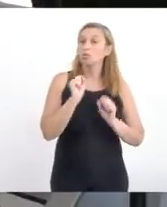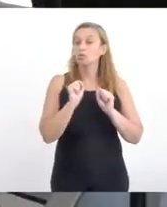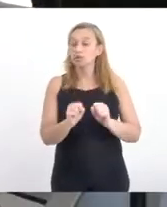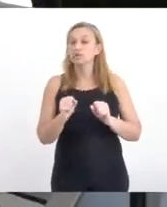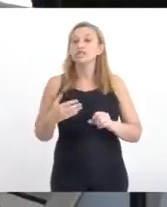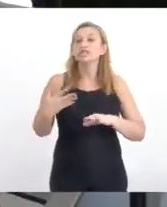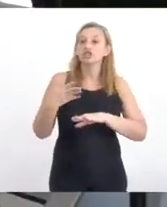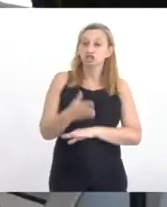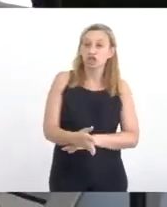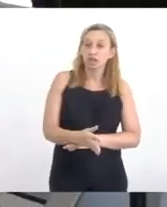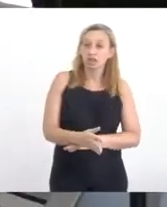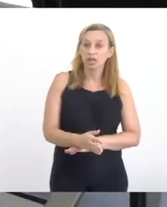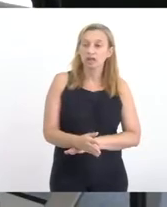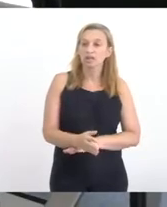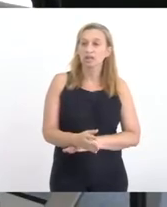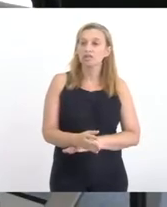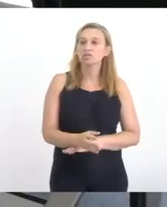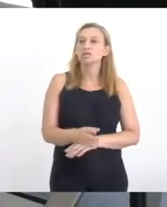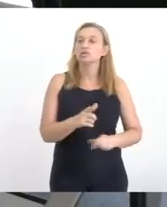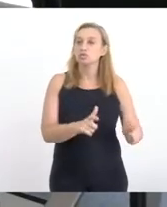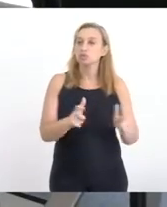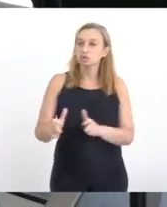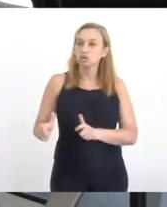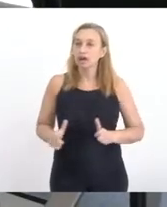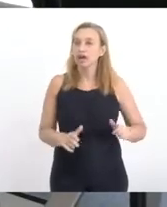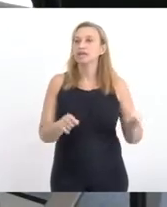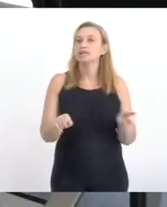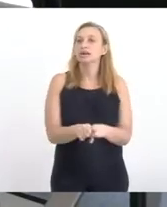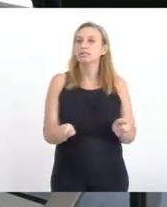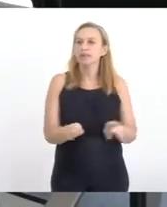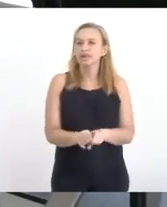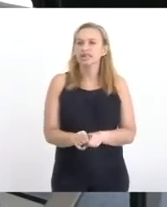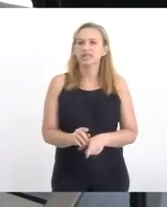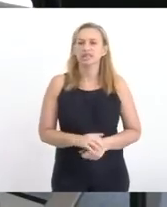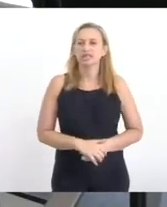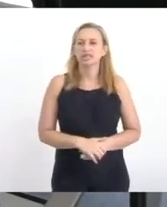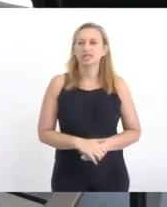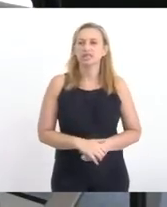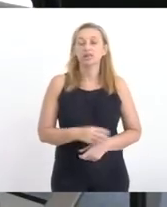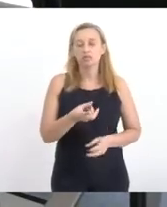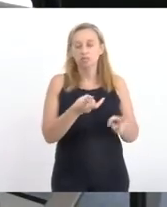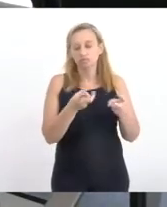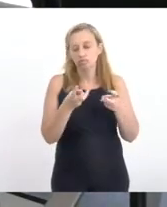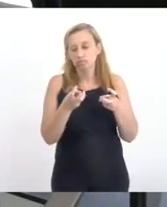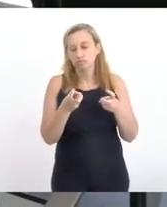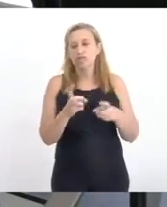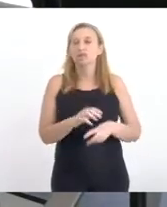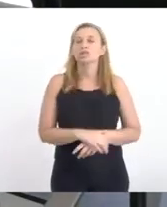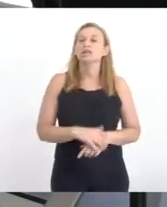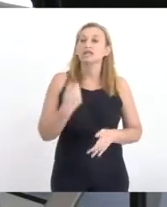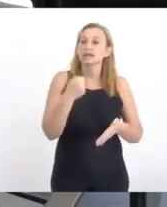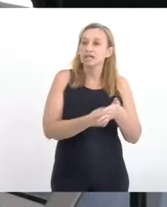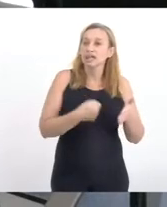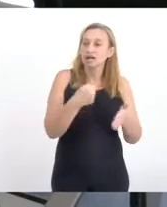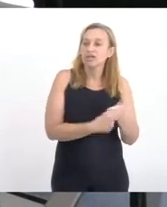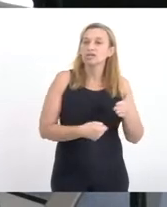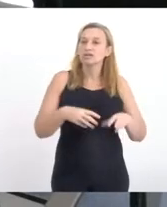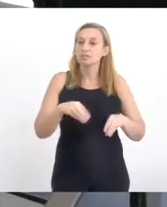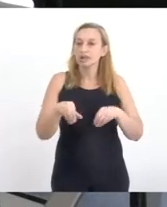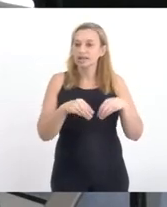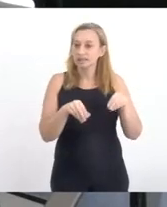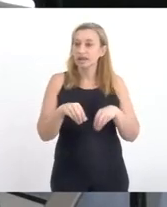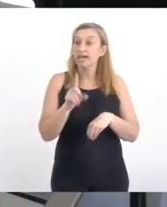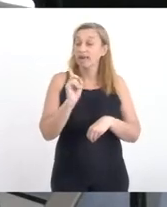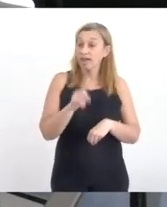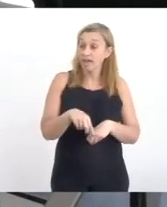chegar nos assentamentos e também é observar que a luta pela terra